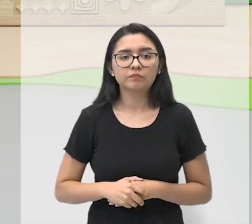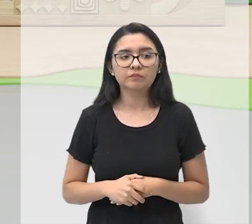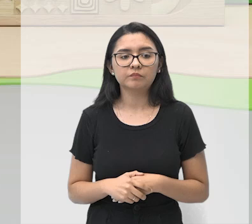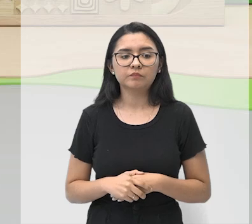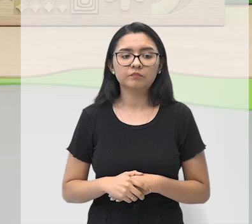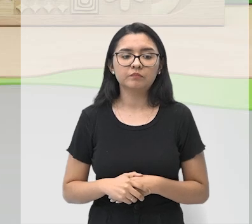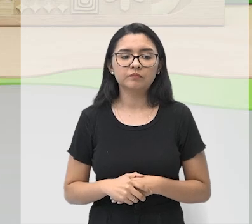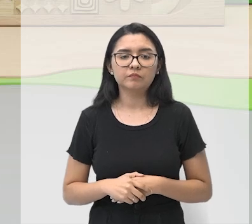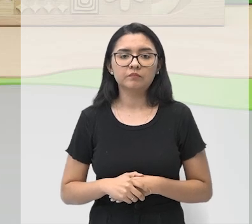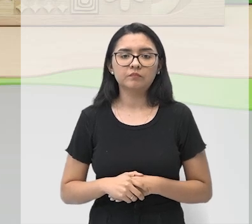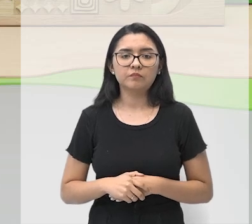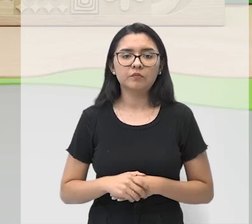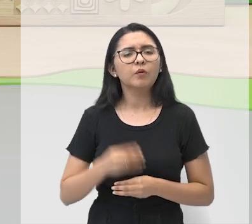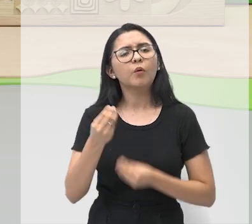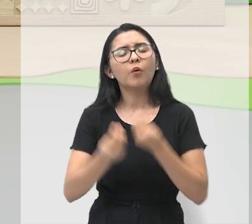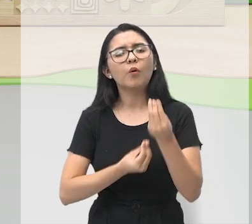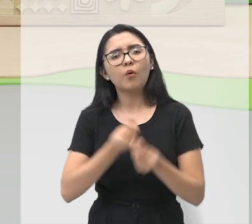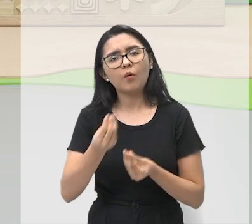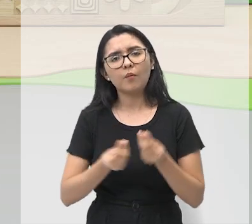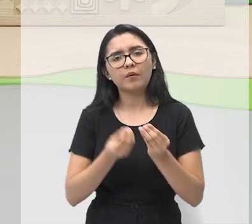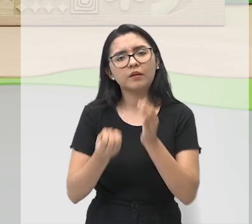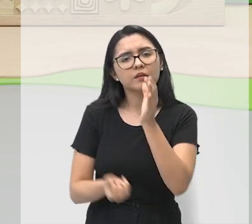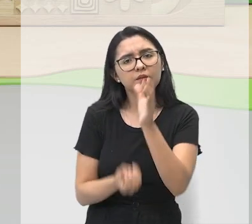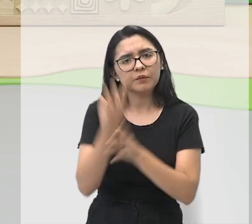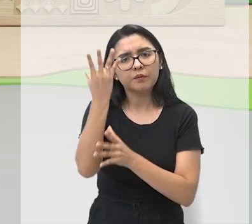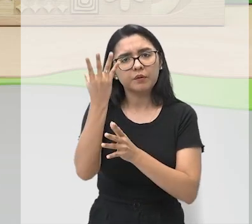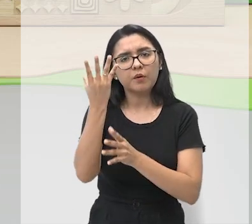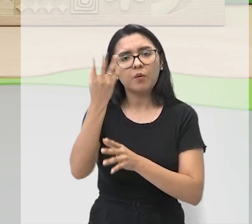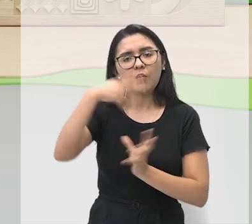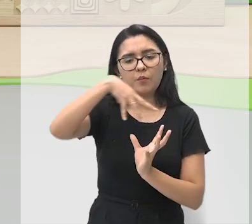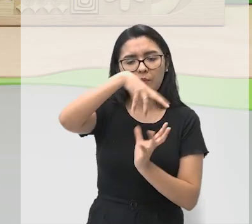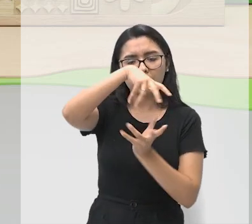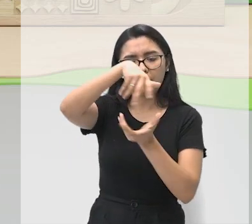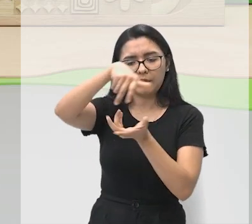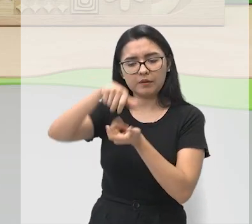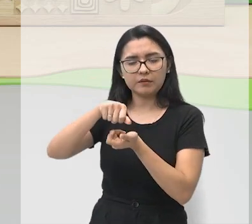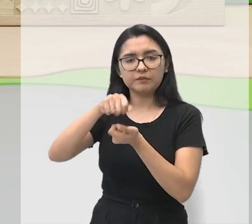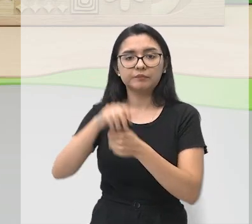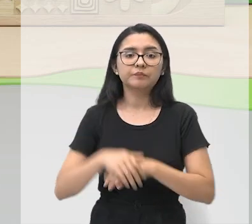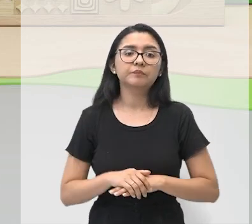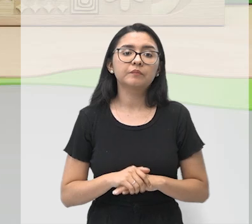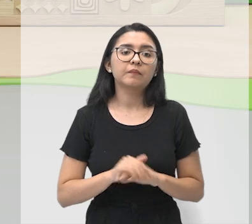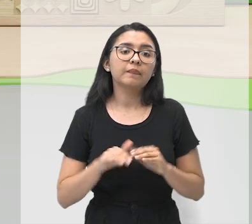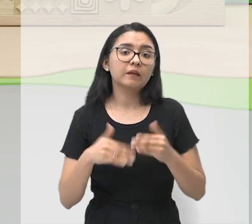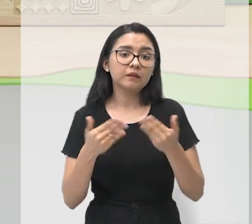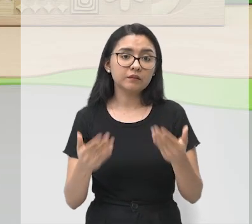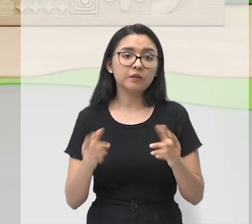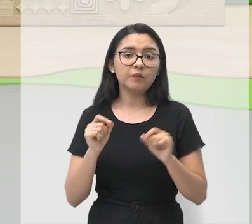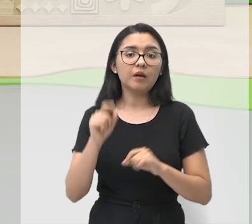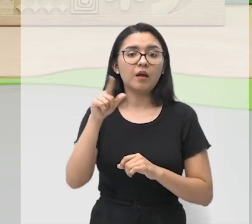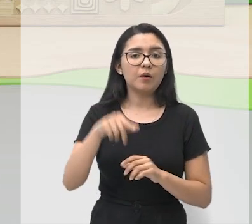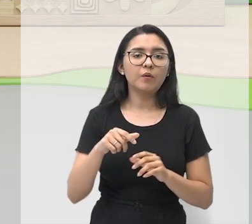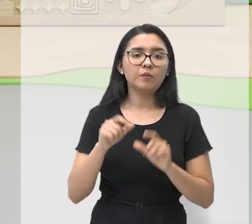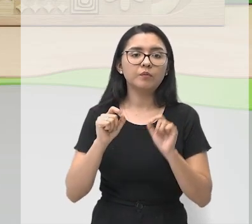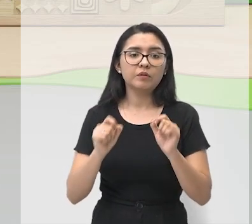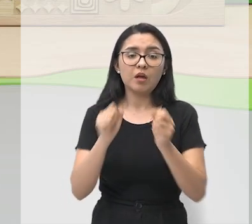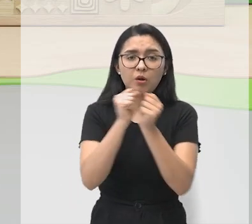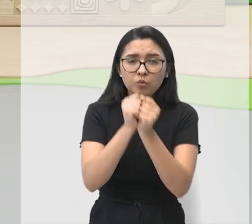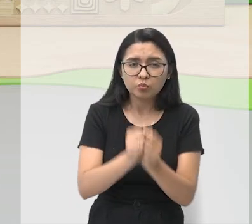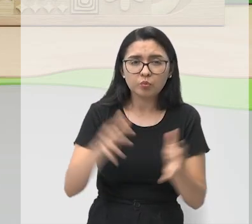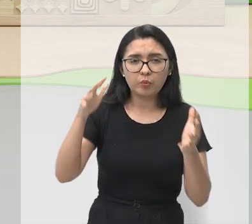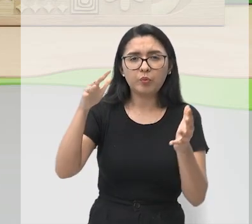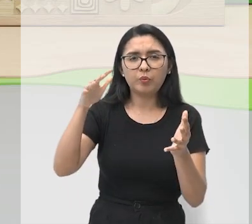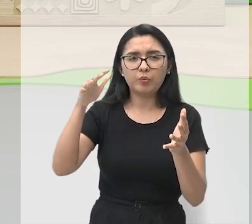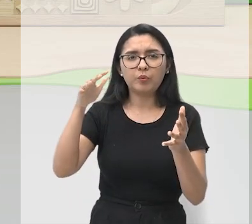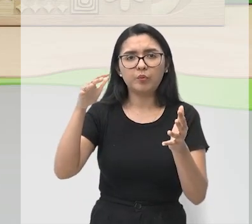professora? Como que ela deu origem ao nosso planeta? Uma supernova é uma